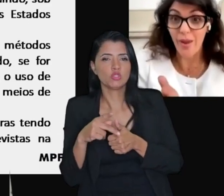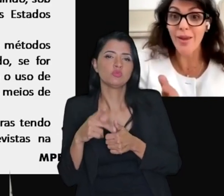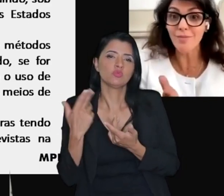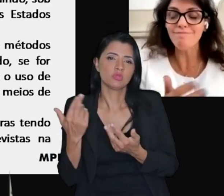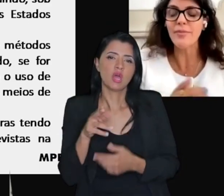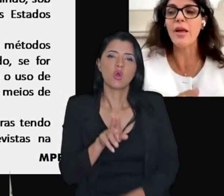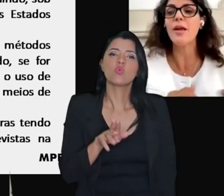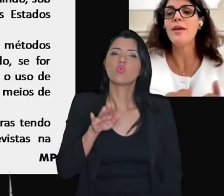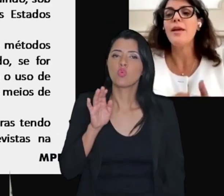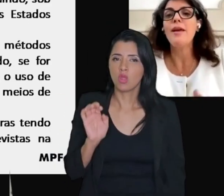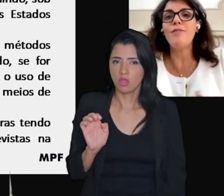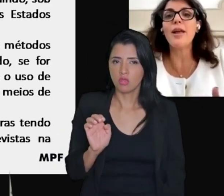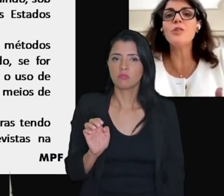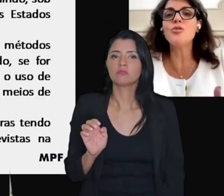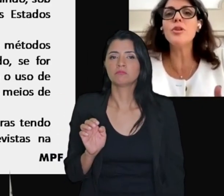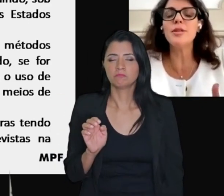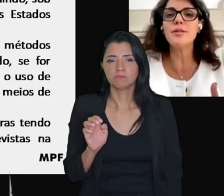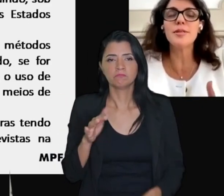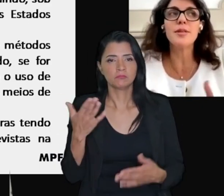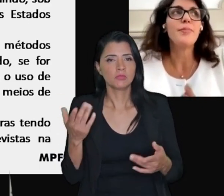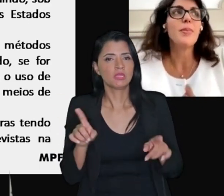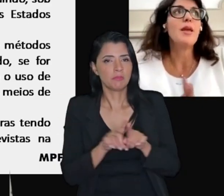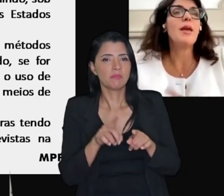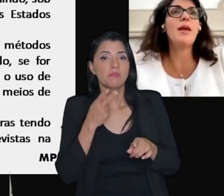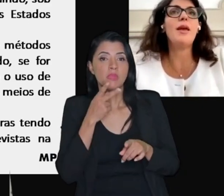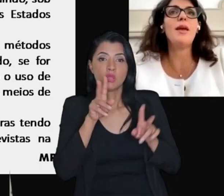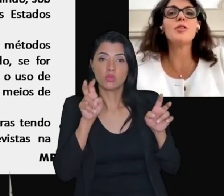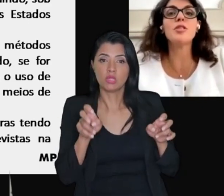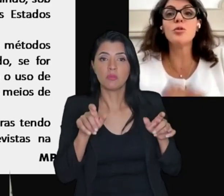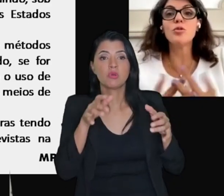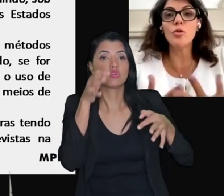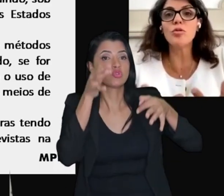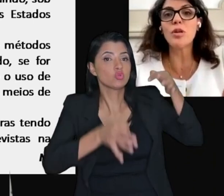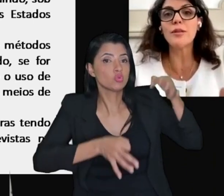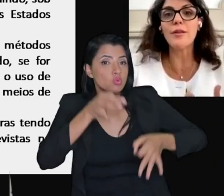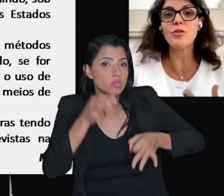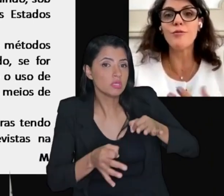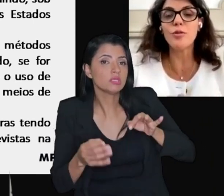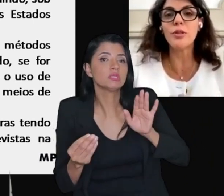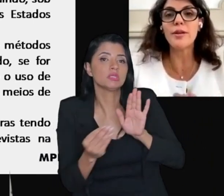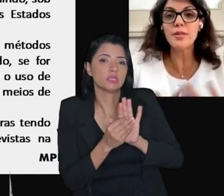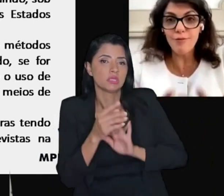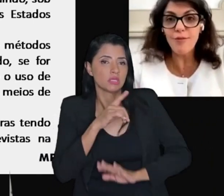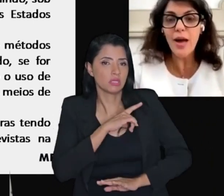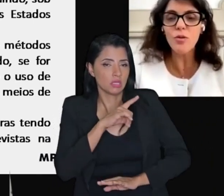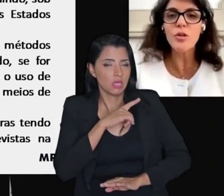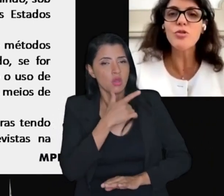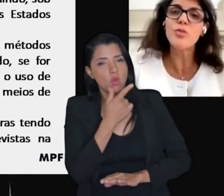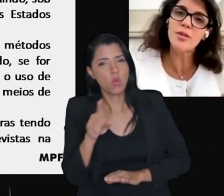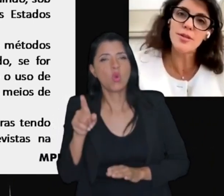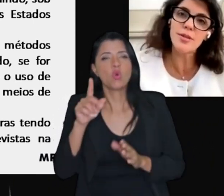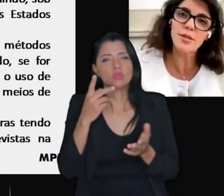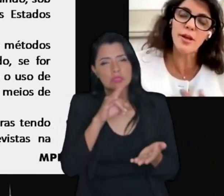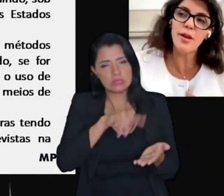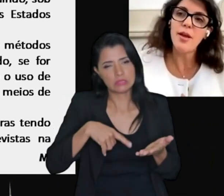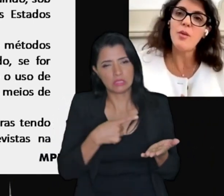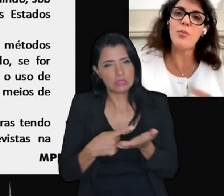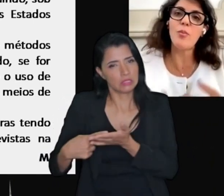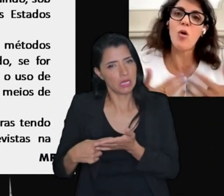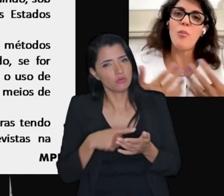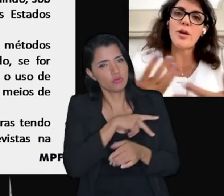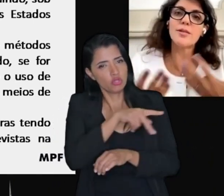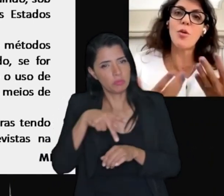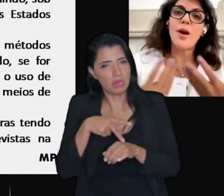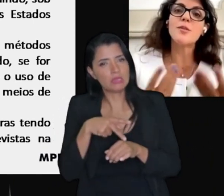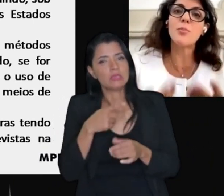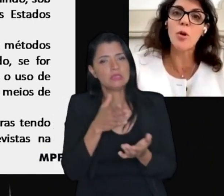União Europeia, né? Fala em juízes. Nós temos outros tratados de fronteiras que falam em juízes, né?